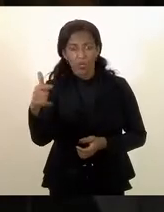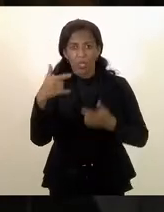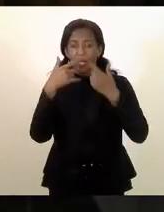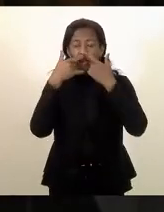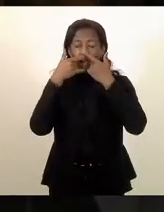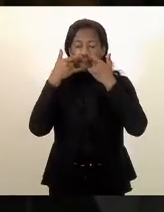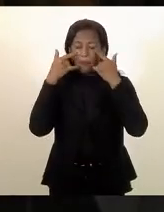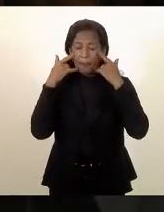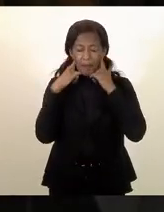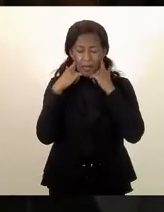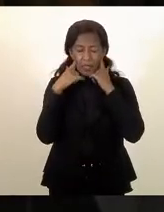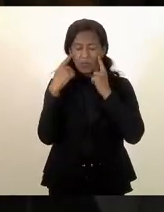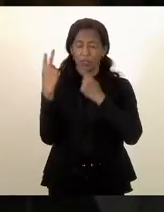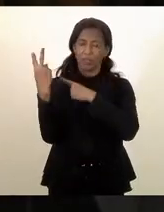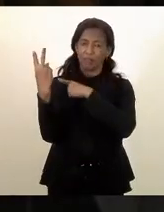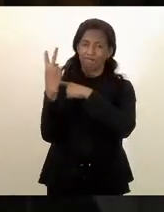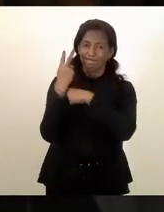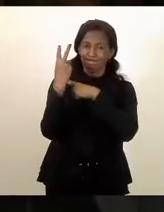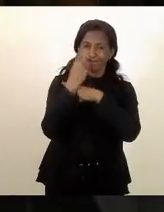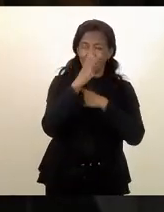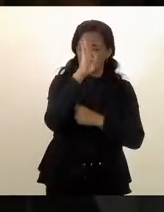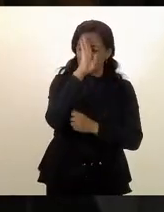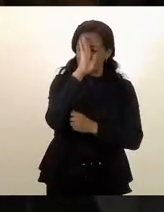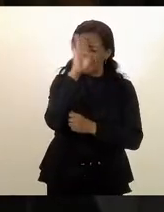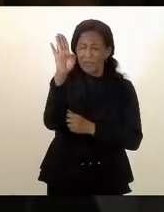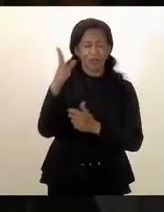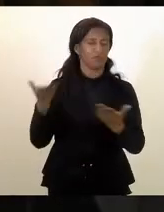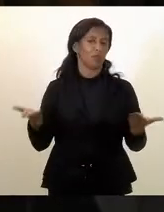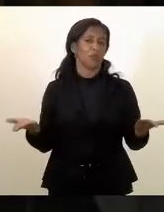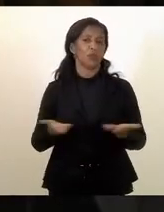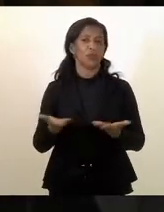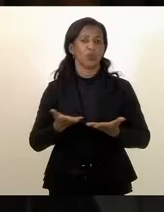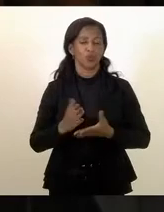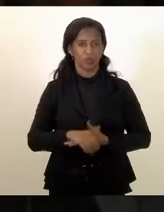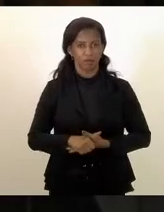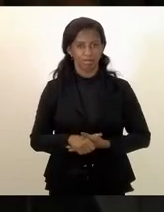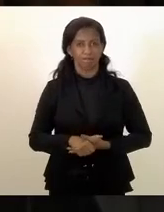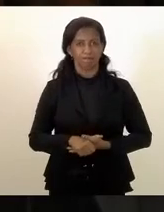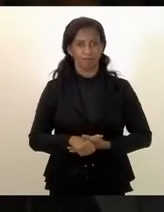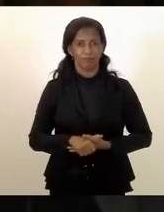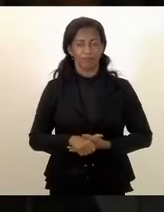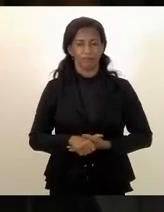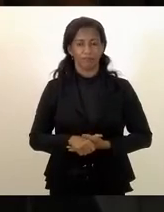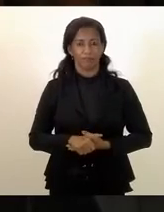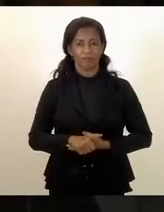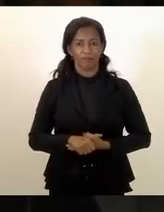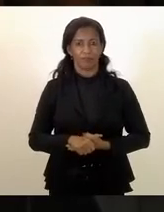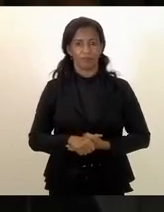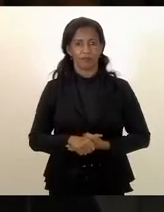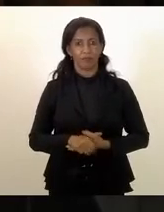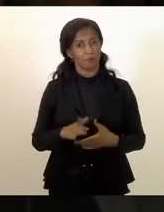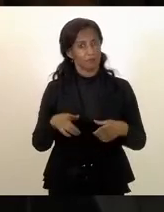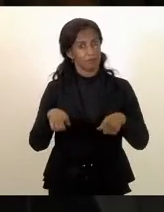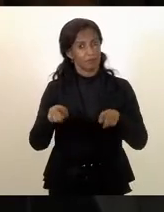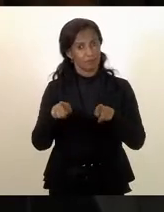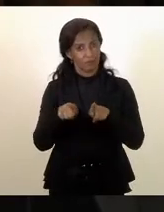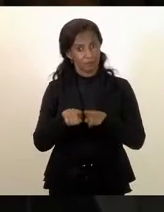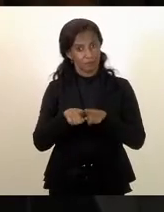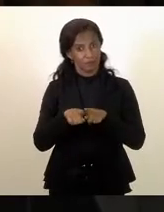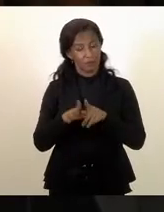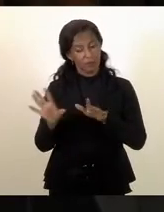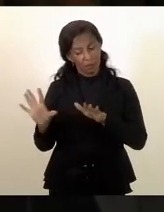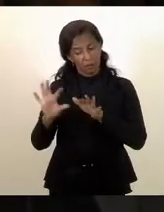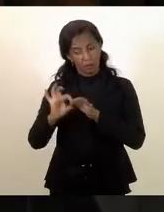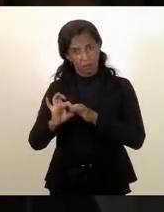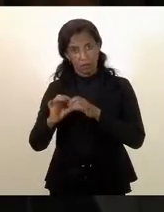é o fundamental hoje é o fundamental e evidentemente associado à